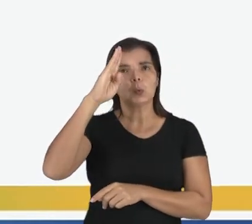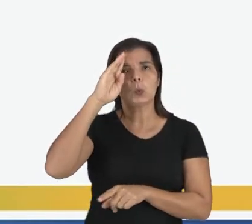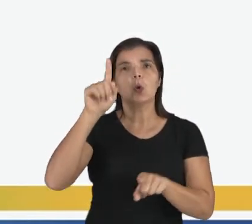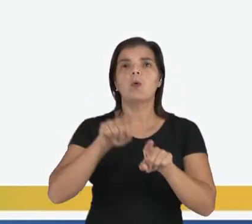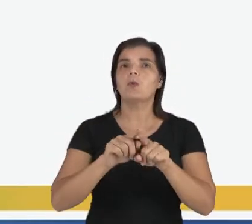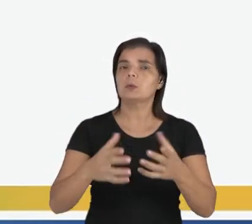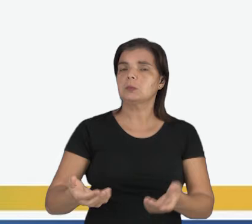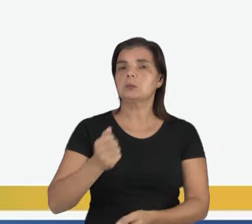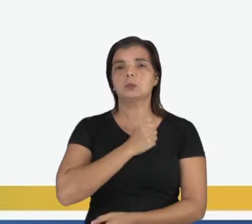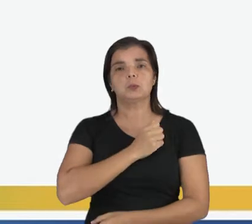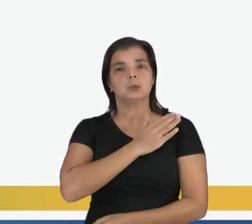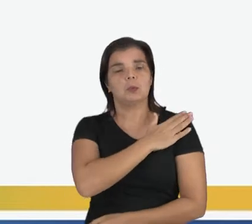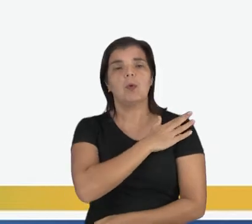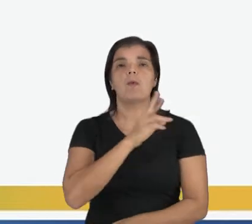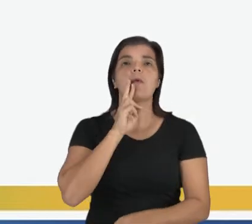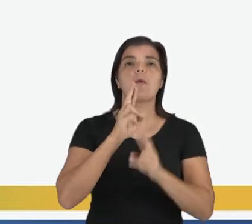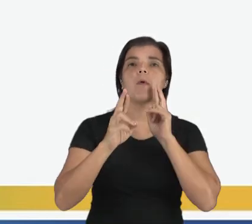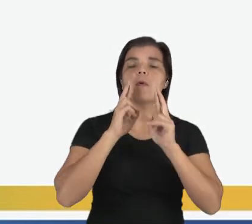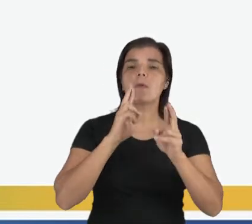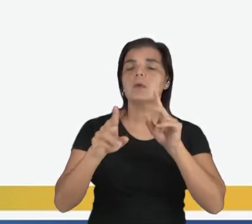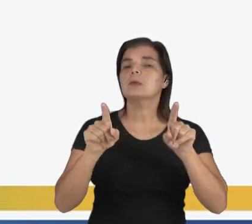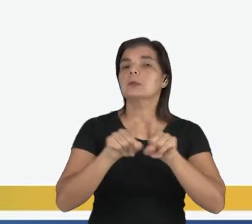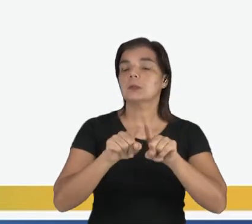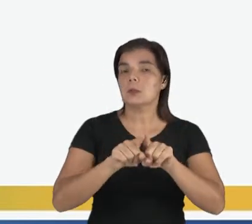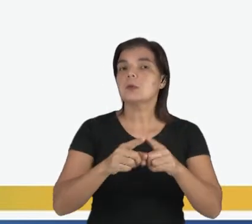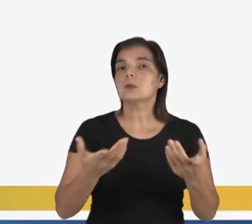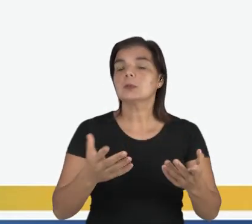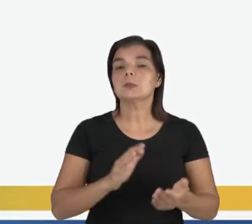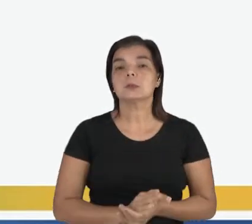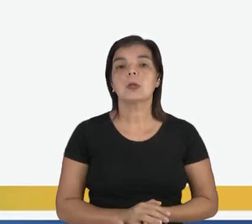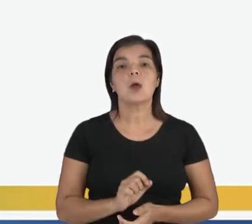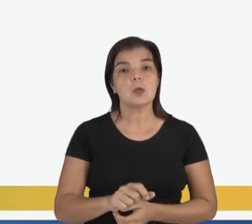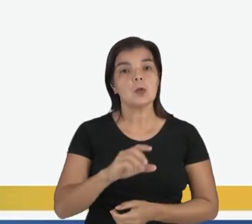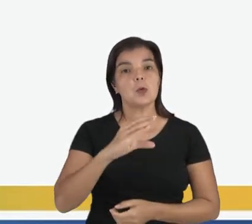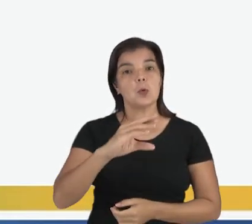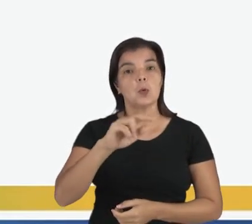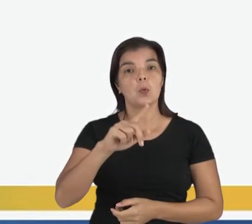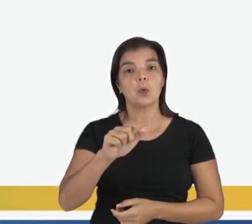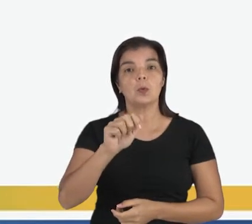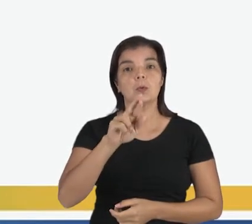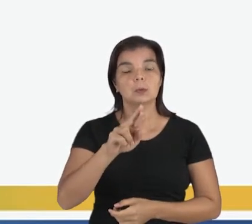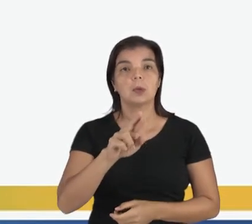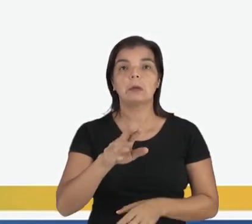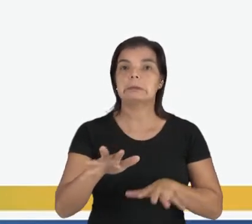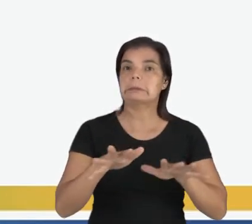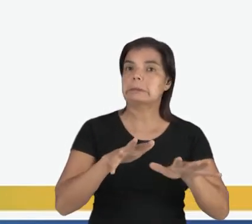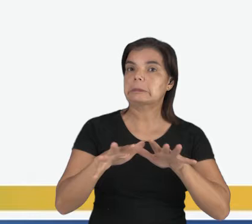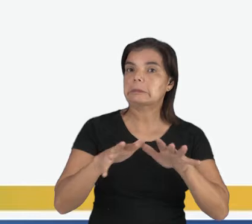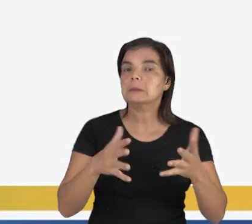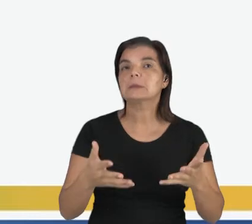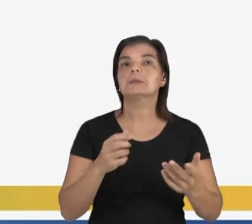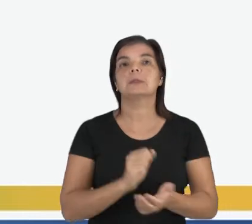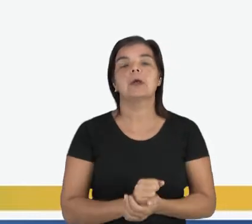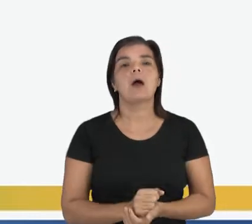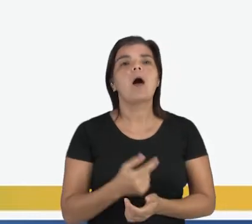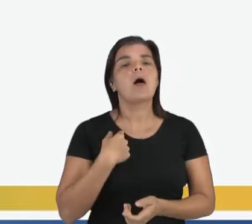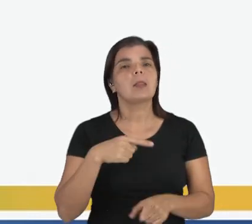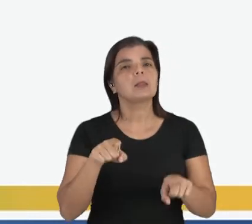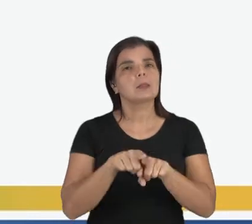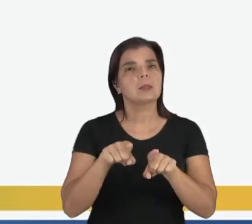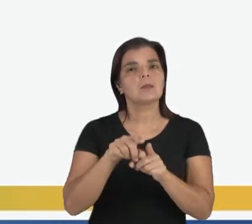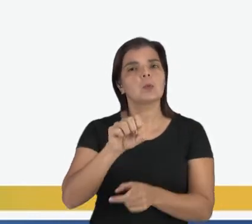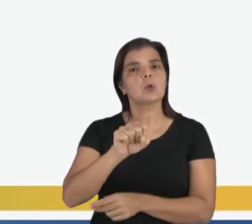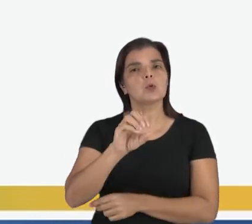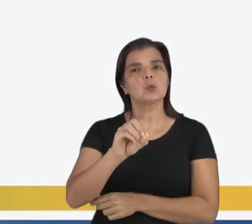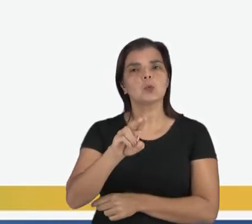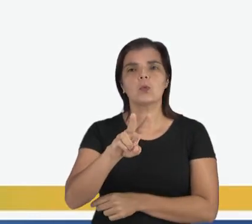levantes militares, protestos, né, os protestos vão estourar, e aí o czar se sente balançado, tá, pessoal? A gente tem os